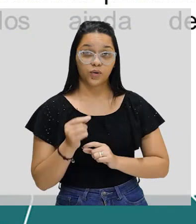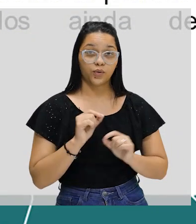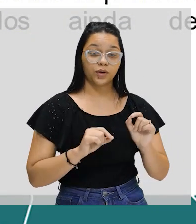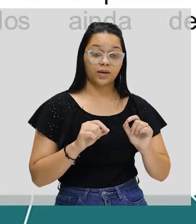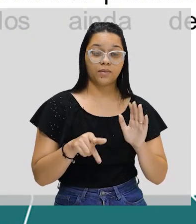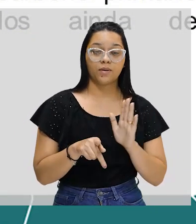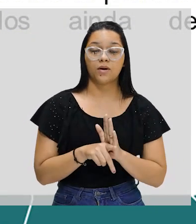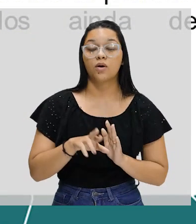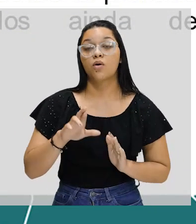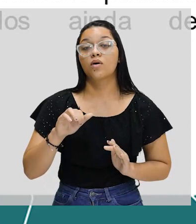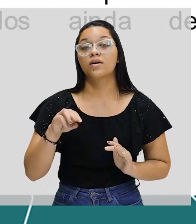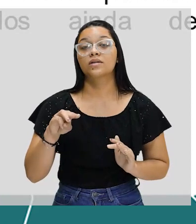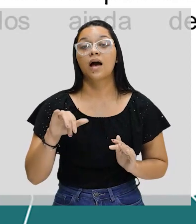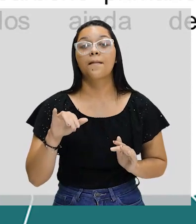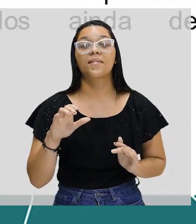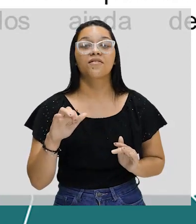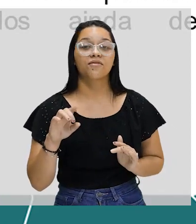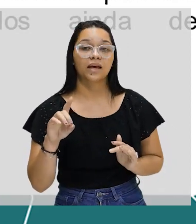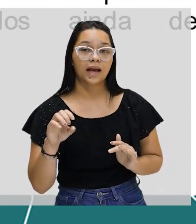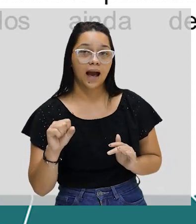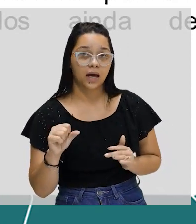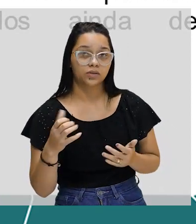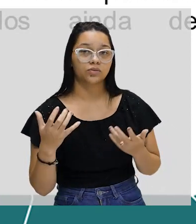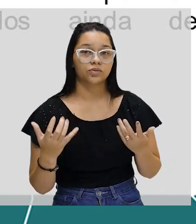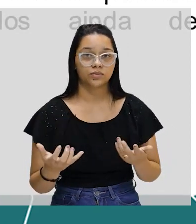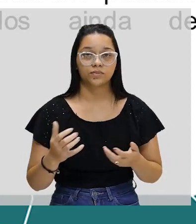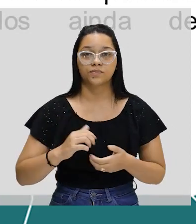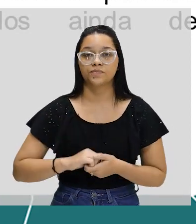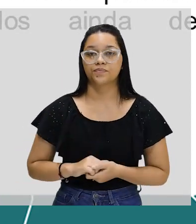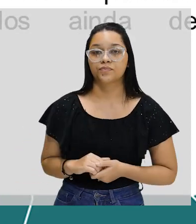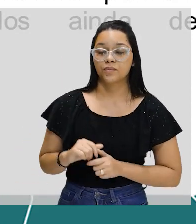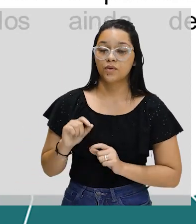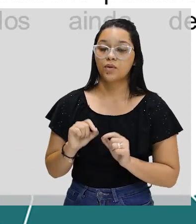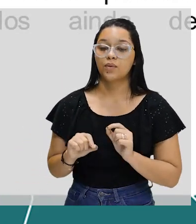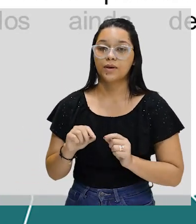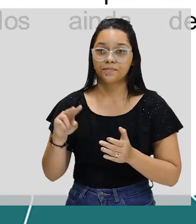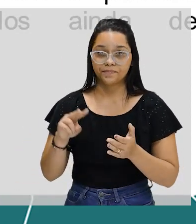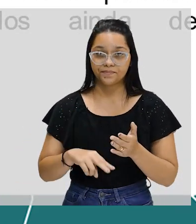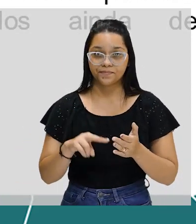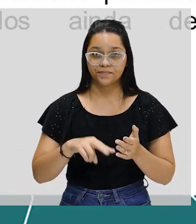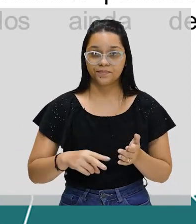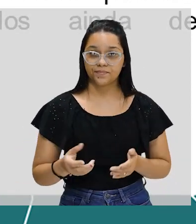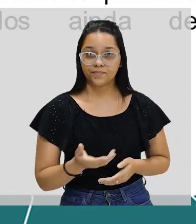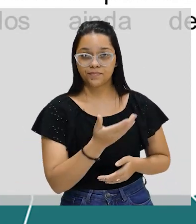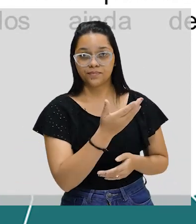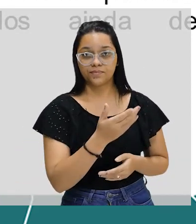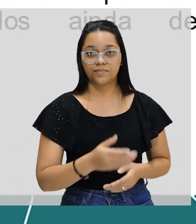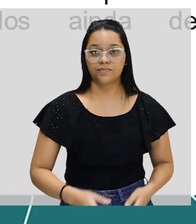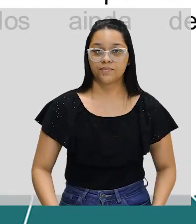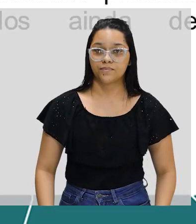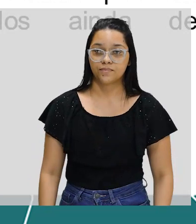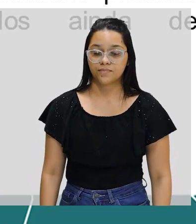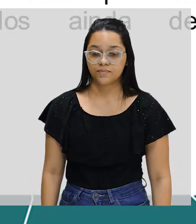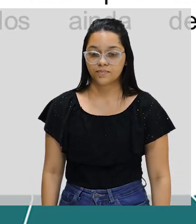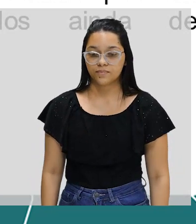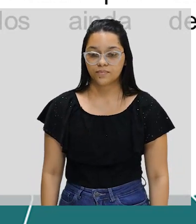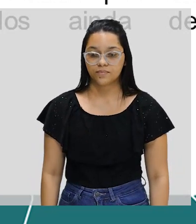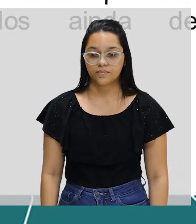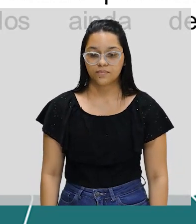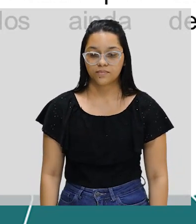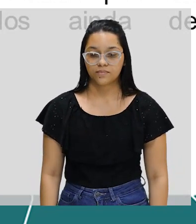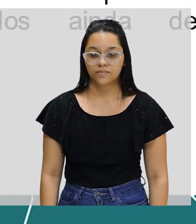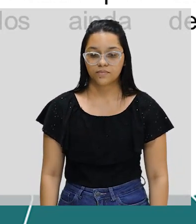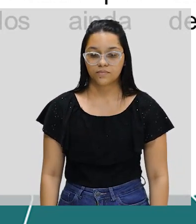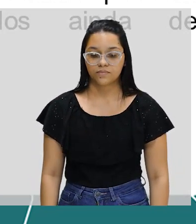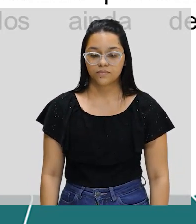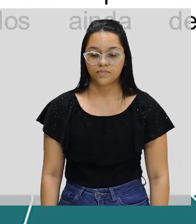os ramificados. Então, olha só. Um alcano é considerado como ramificado